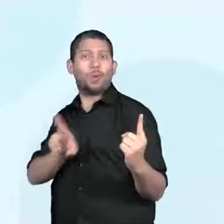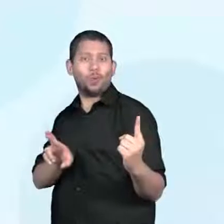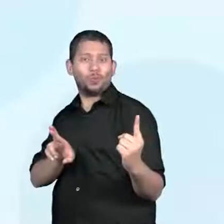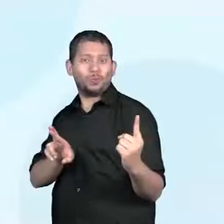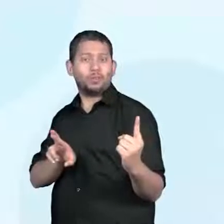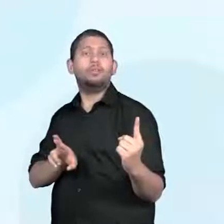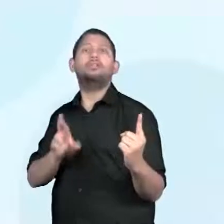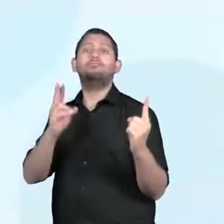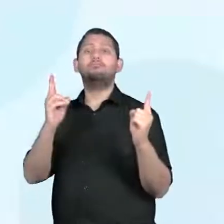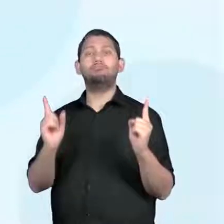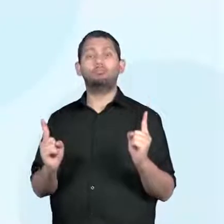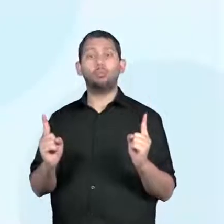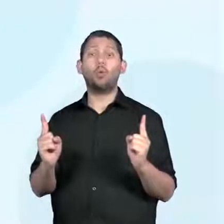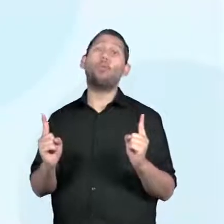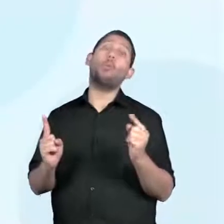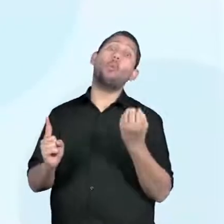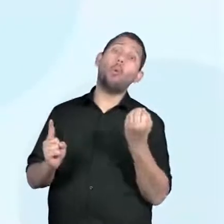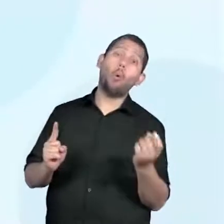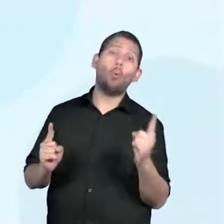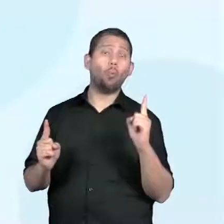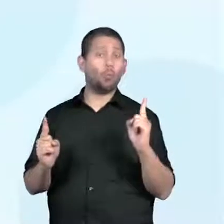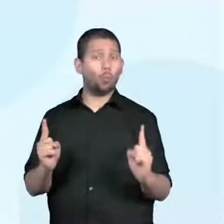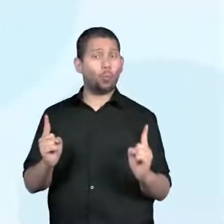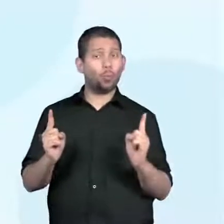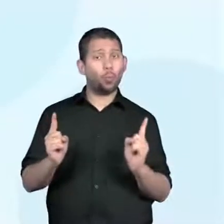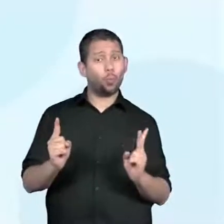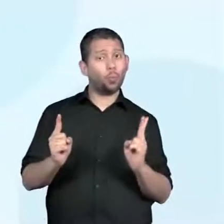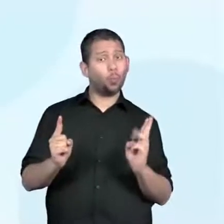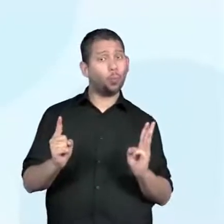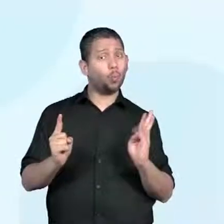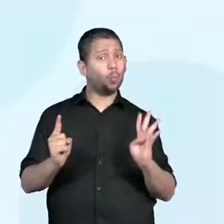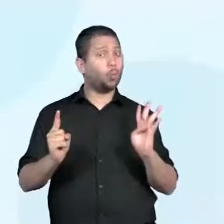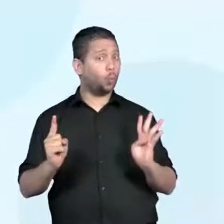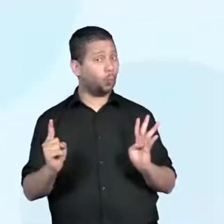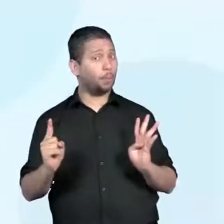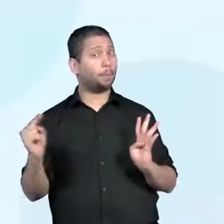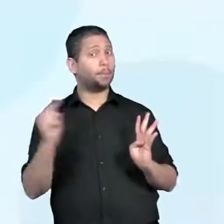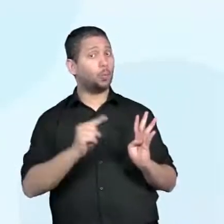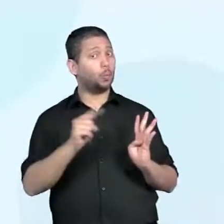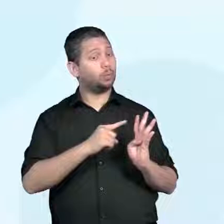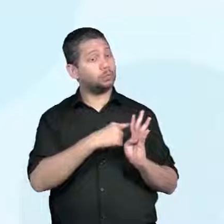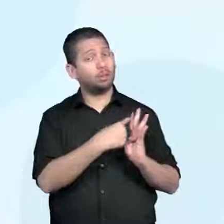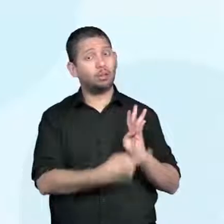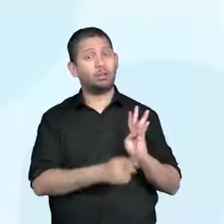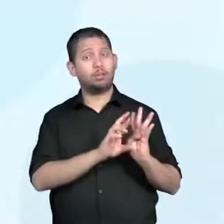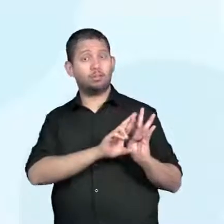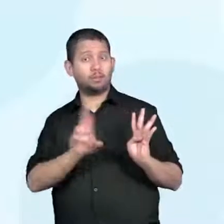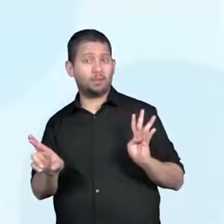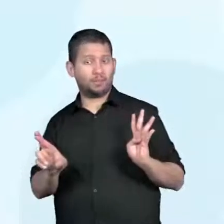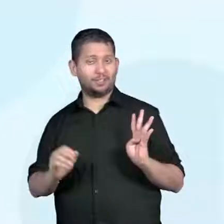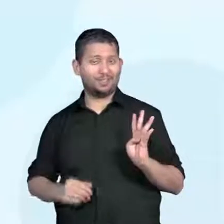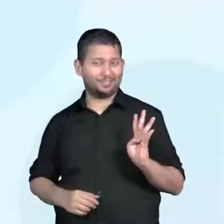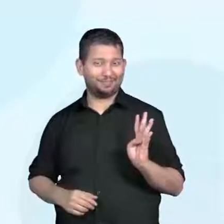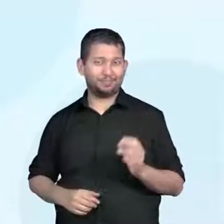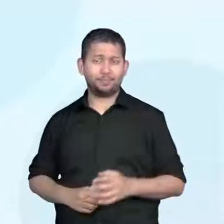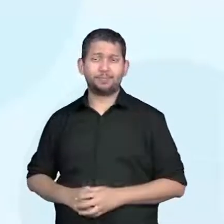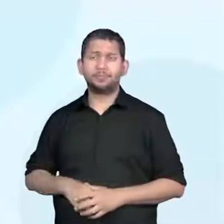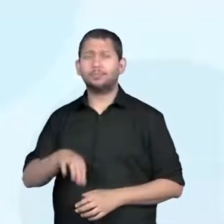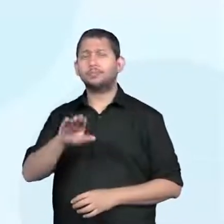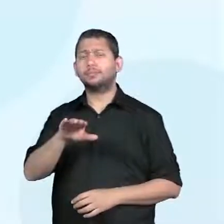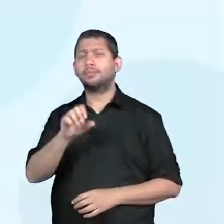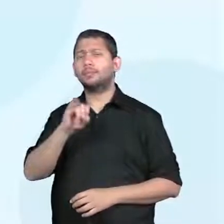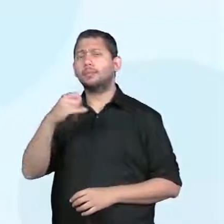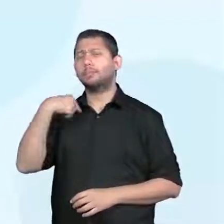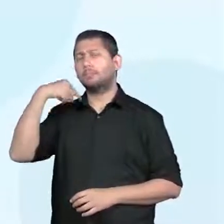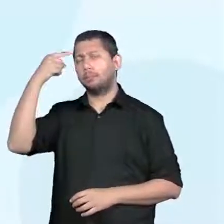as perguntas. Muito bem, bastante informações aí, né? Muitas. Mas eu vou destacar uma. A gente precisa, quando a gente vai pensar numa